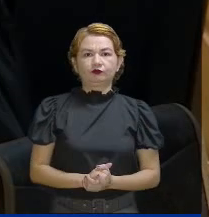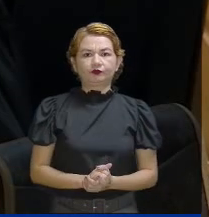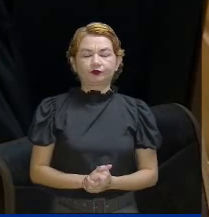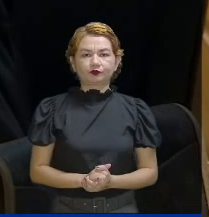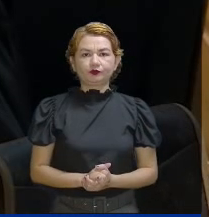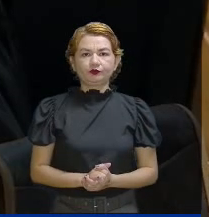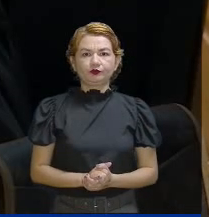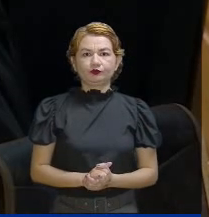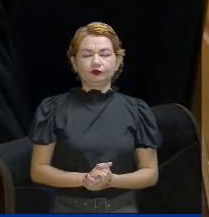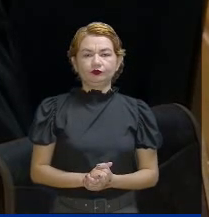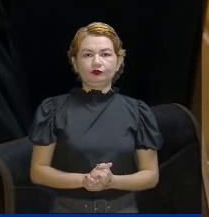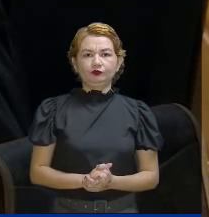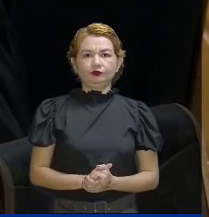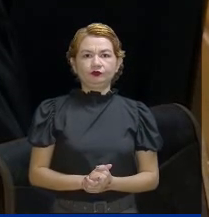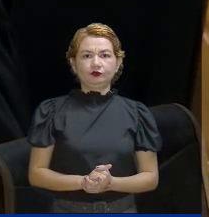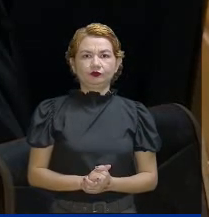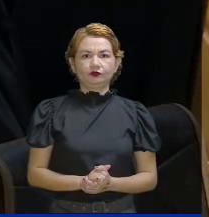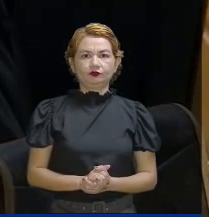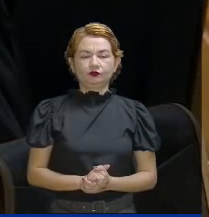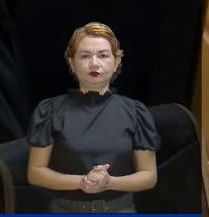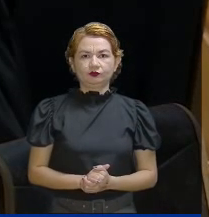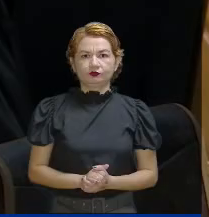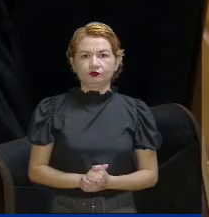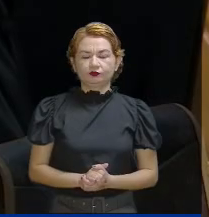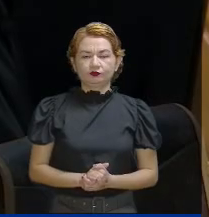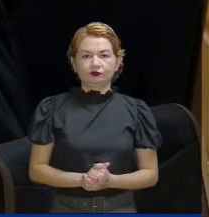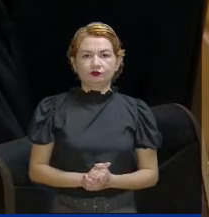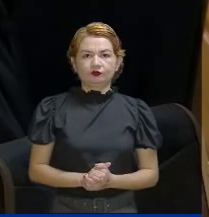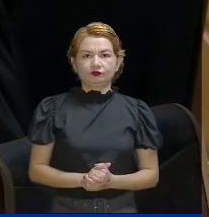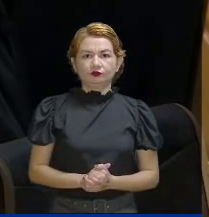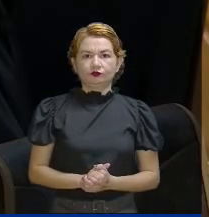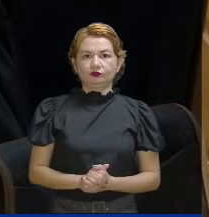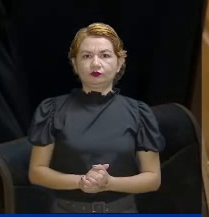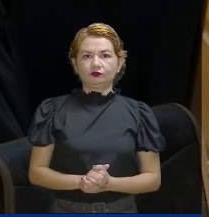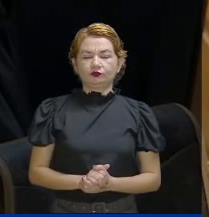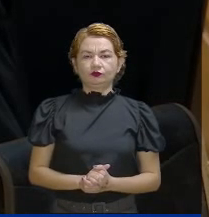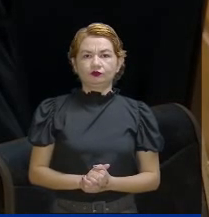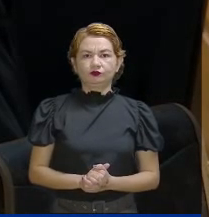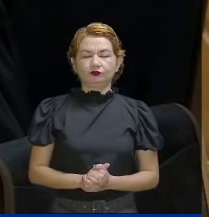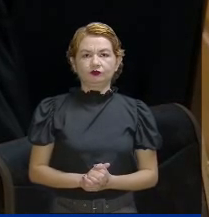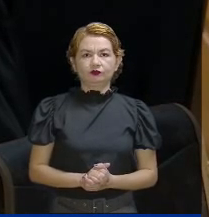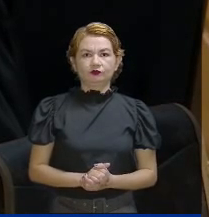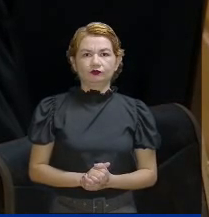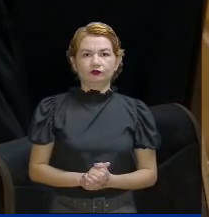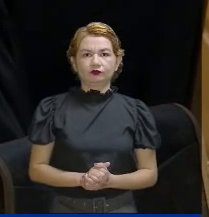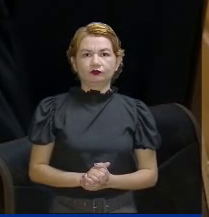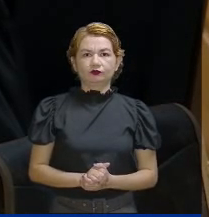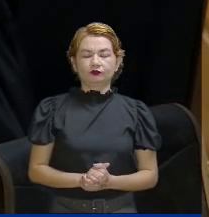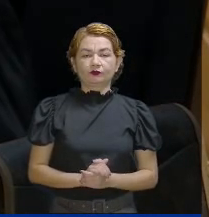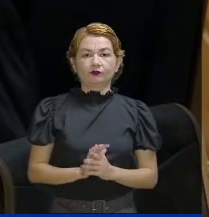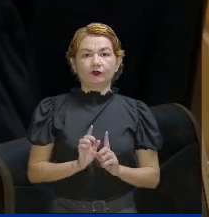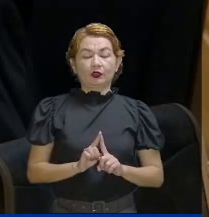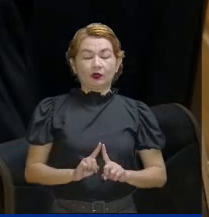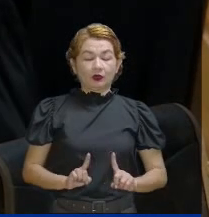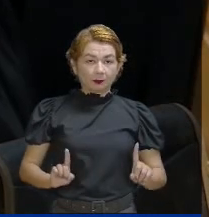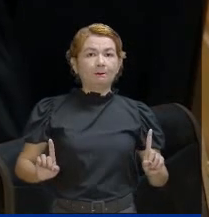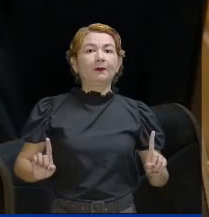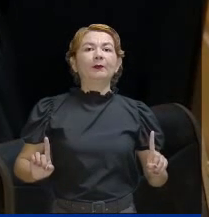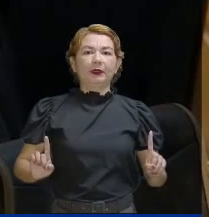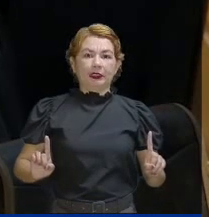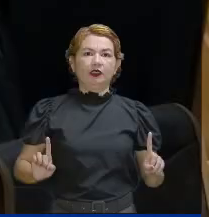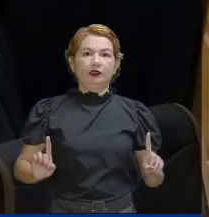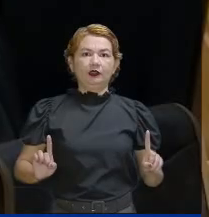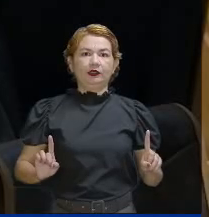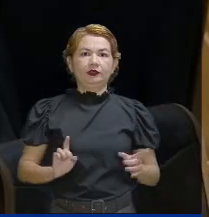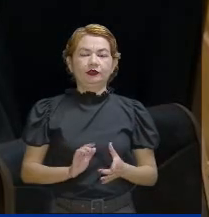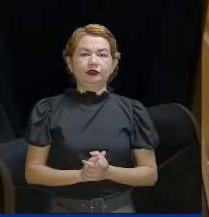juíza Tina Souza. não constaram aqui no nosso SharePoint. Todavia, atento a... Ela